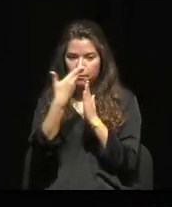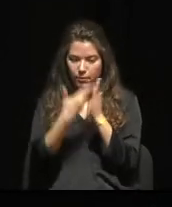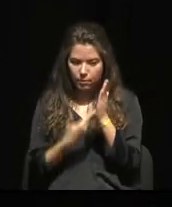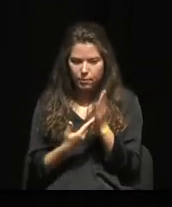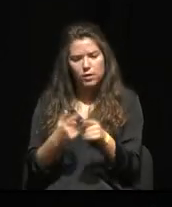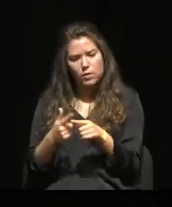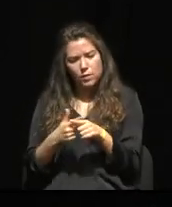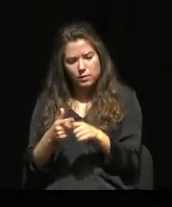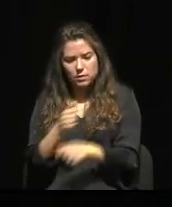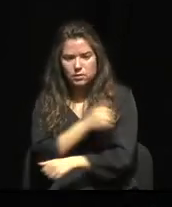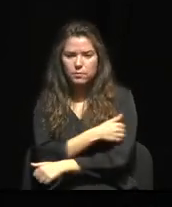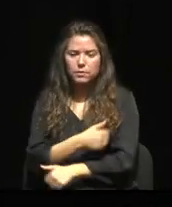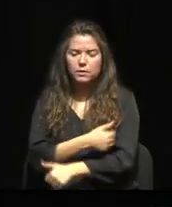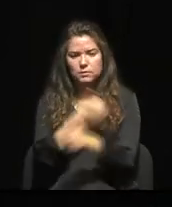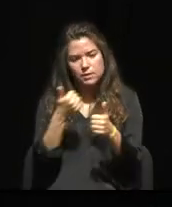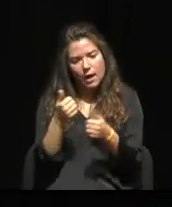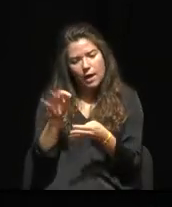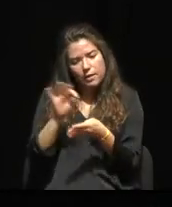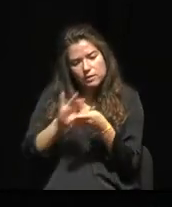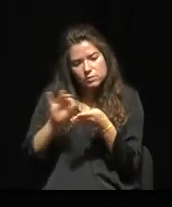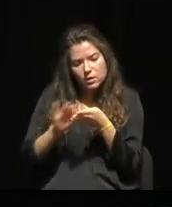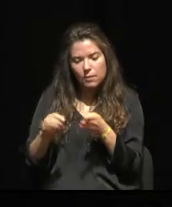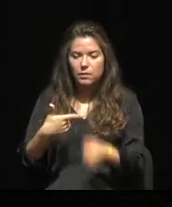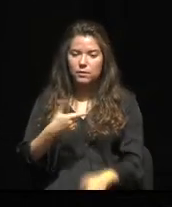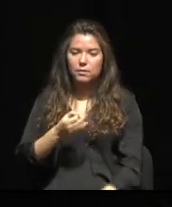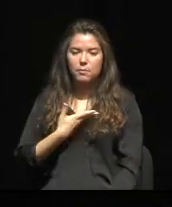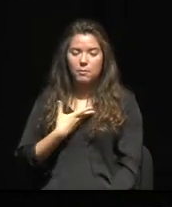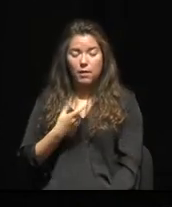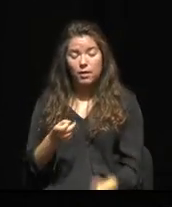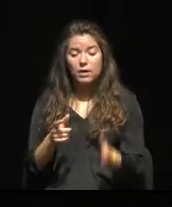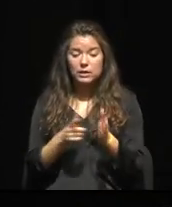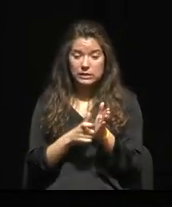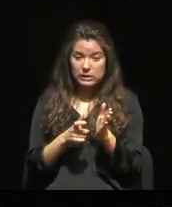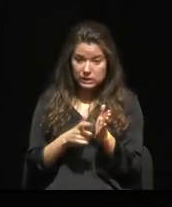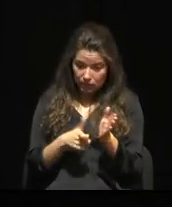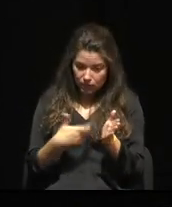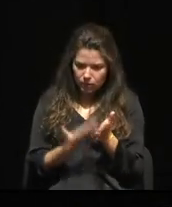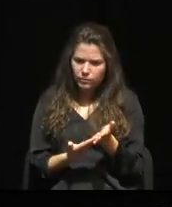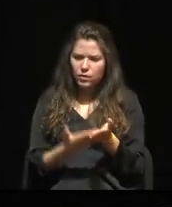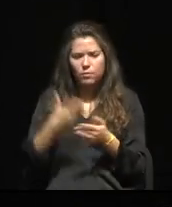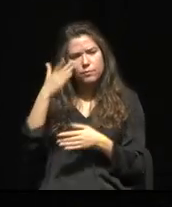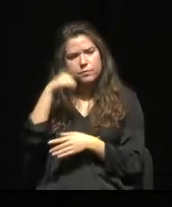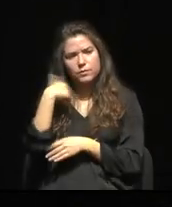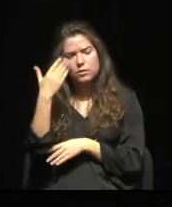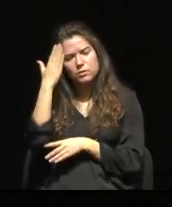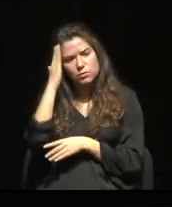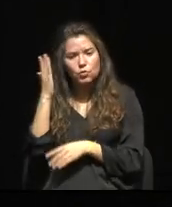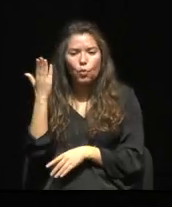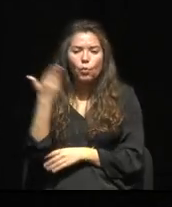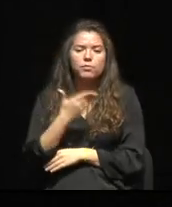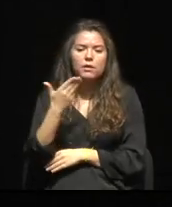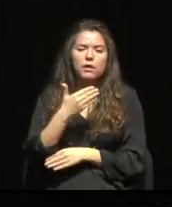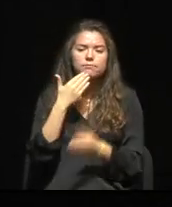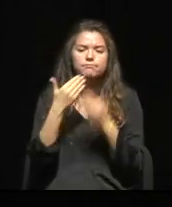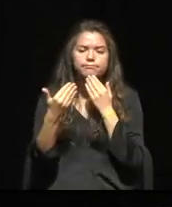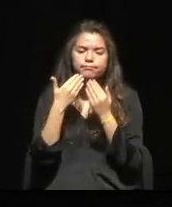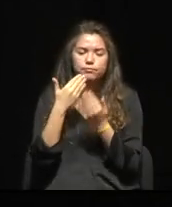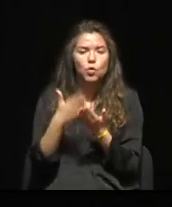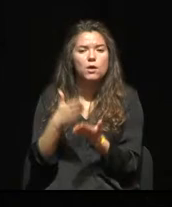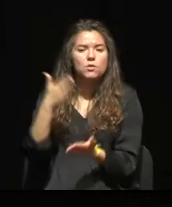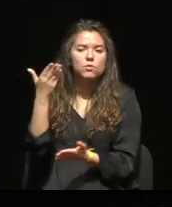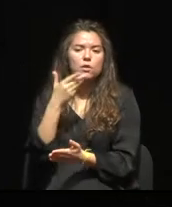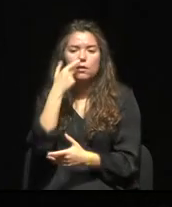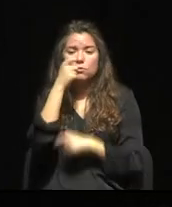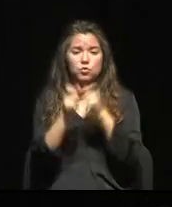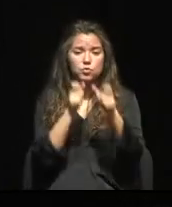pela cidade e em particular pela Tapada das necessidades com efeito entendemos que o direito de petição não é apenas um direito